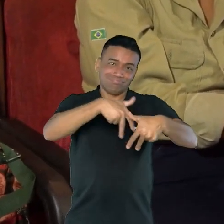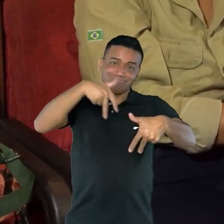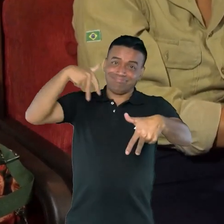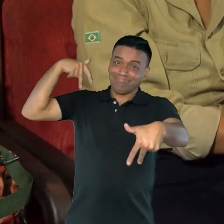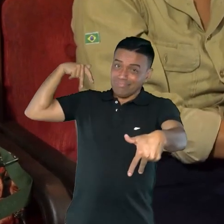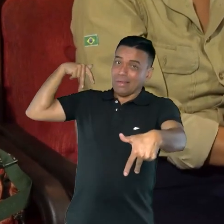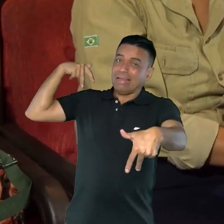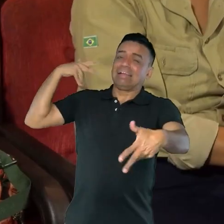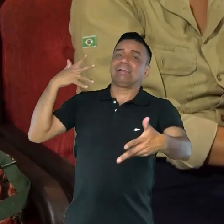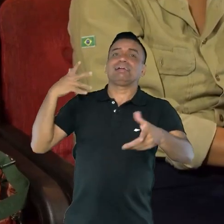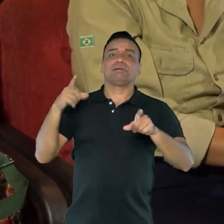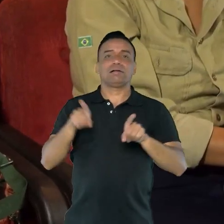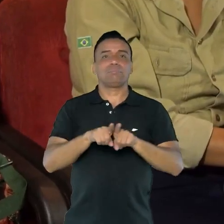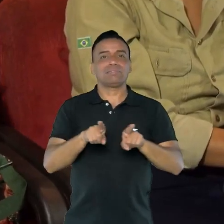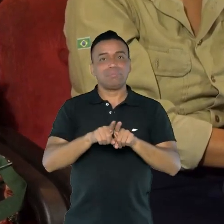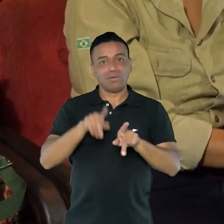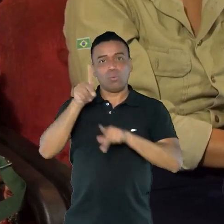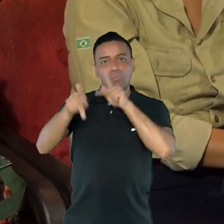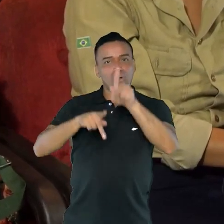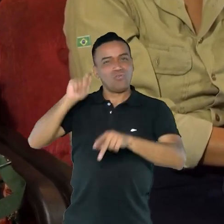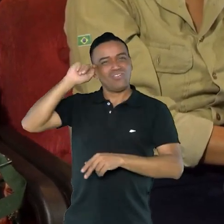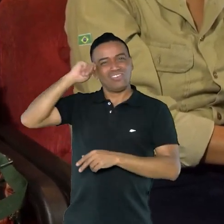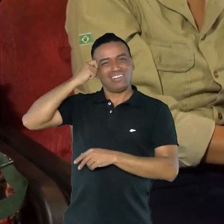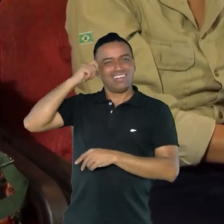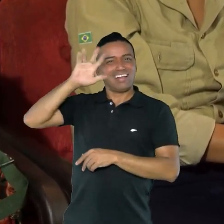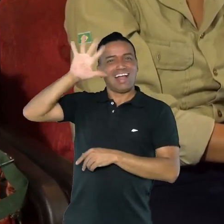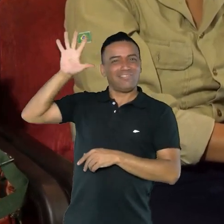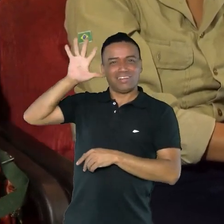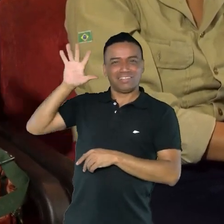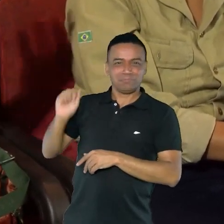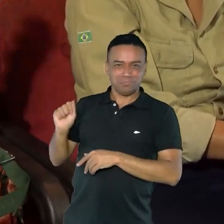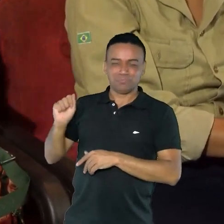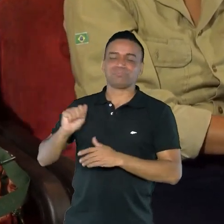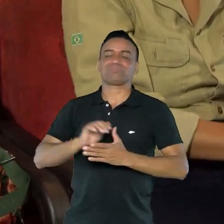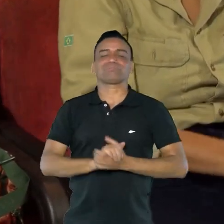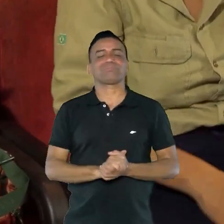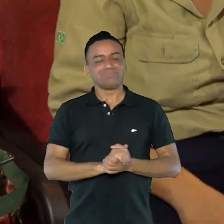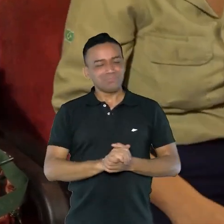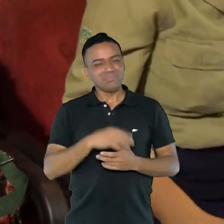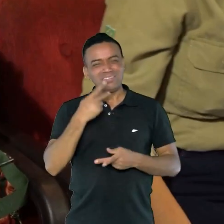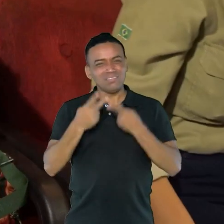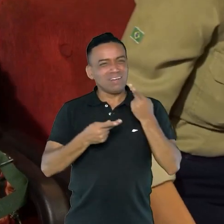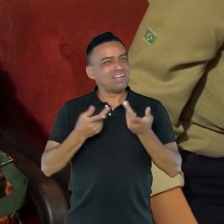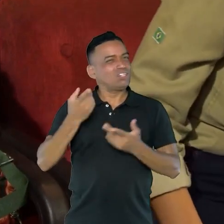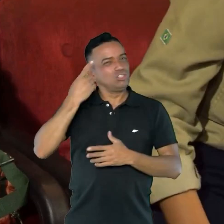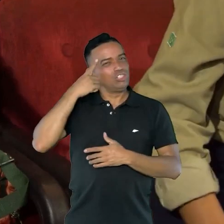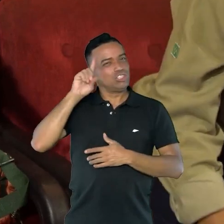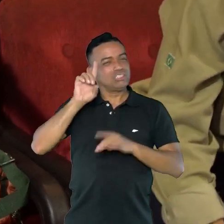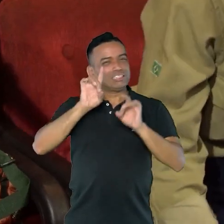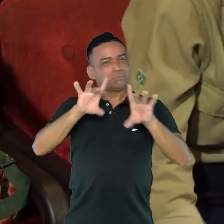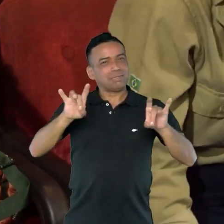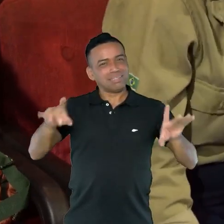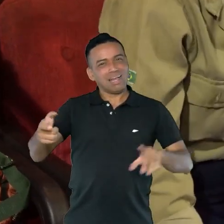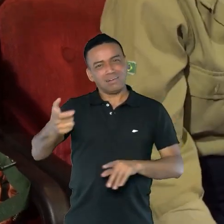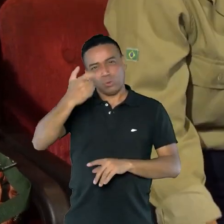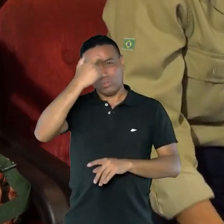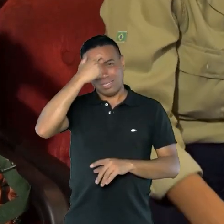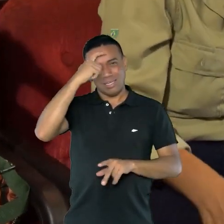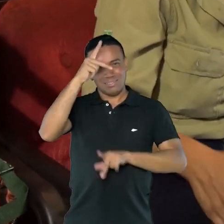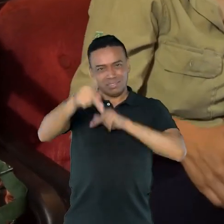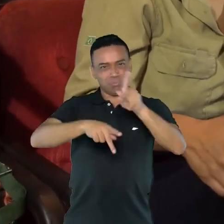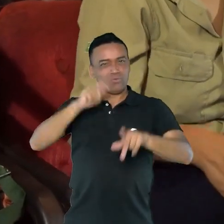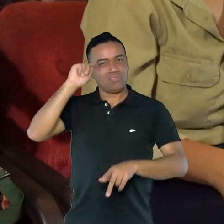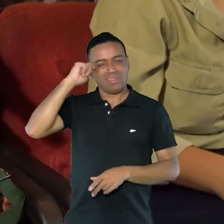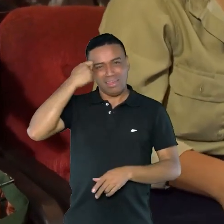mas também com o povo africano, né? A gente está falando um pouquinho também da consciência negra, que eu acho que é